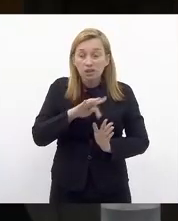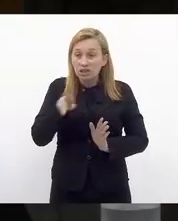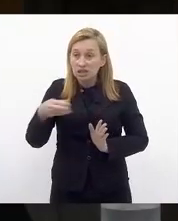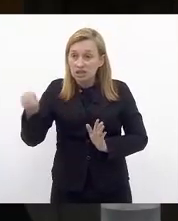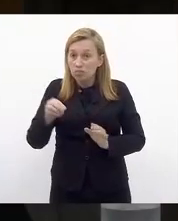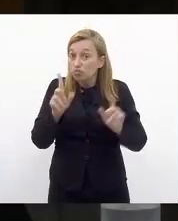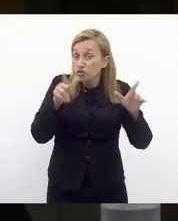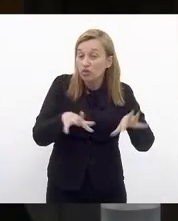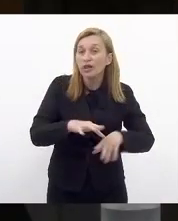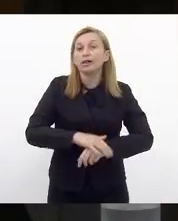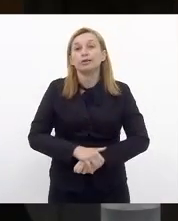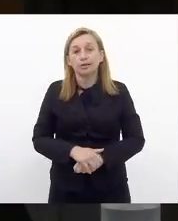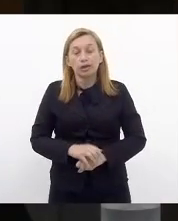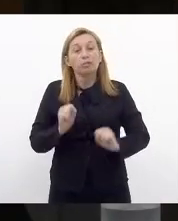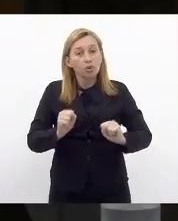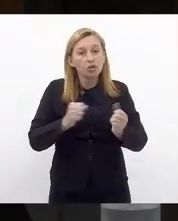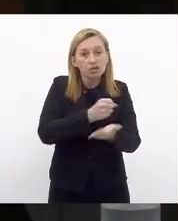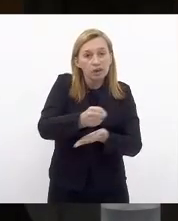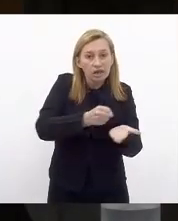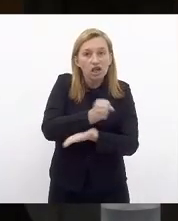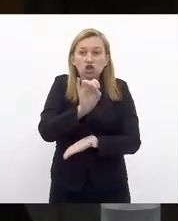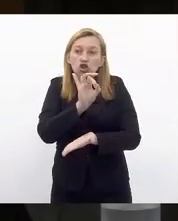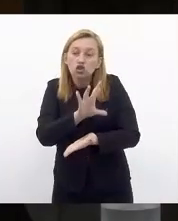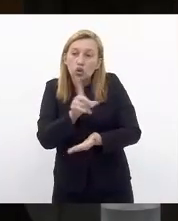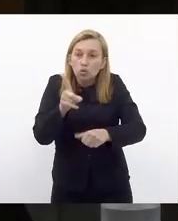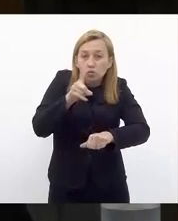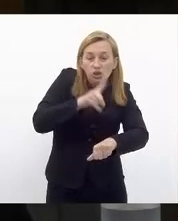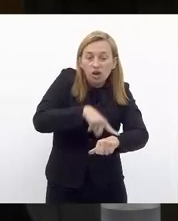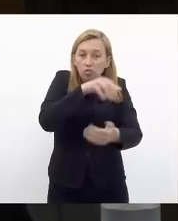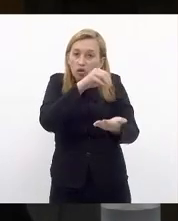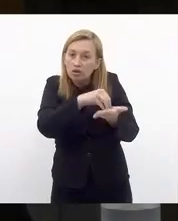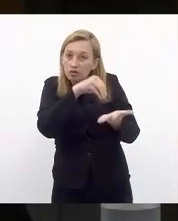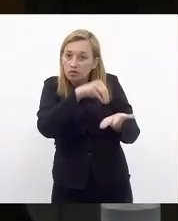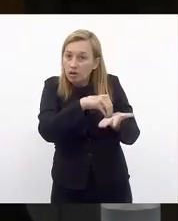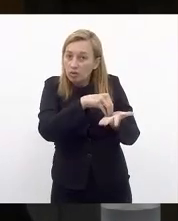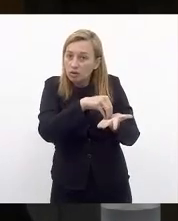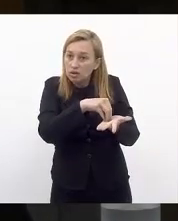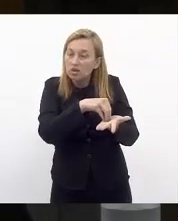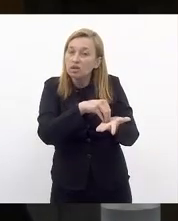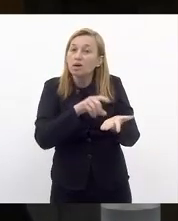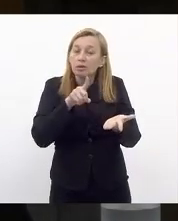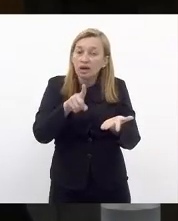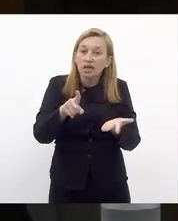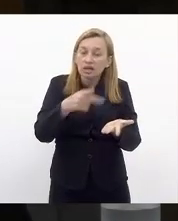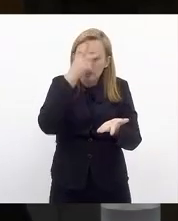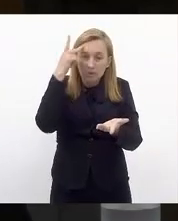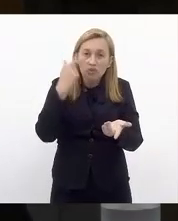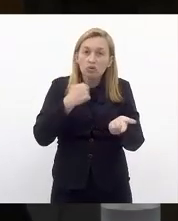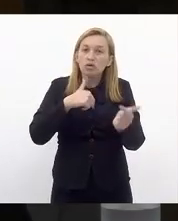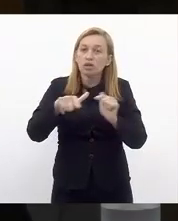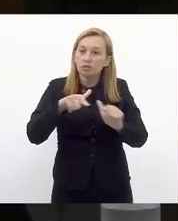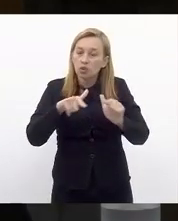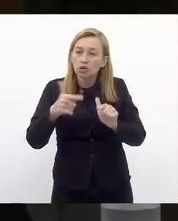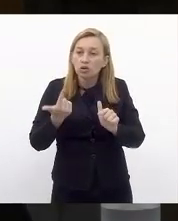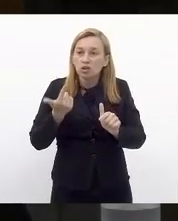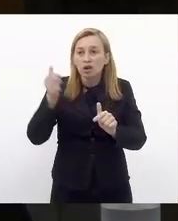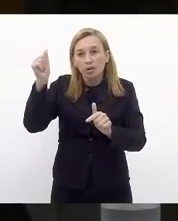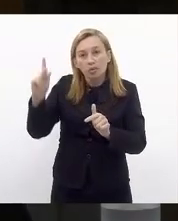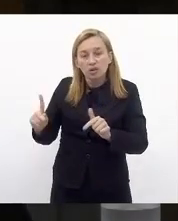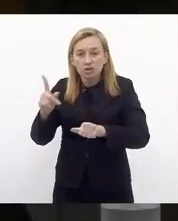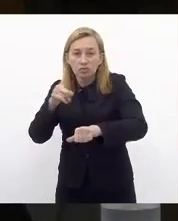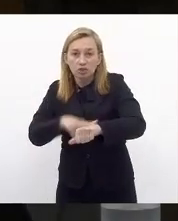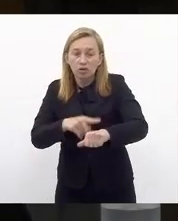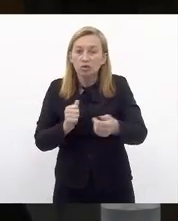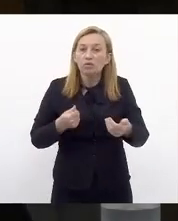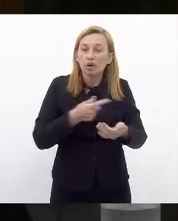diferenciada que pode ser baseada somente no tempo que falta para que esse trabalhadores se aposentem